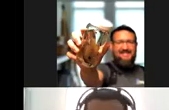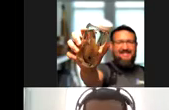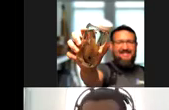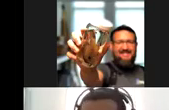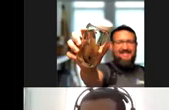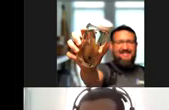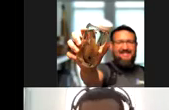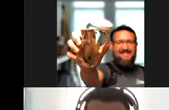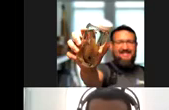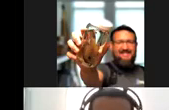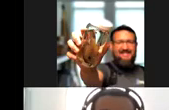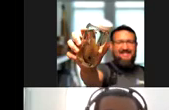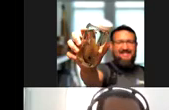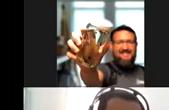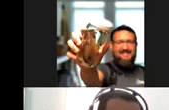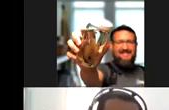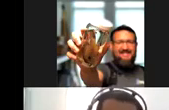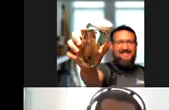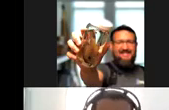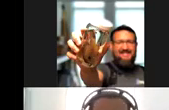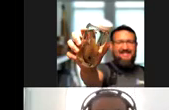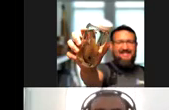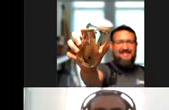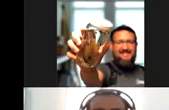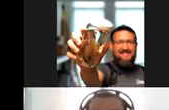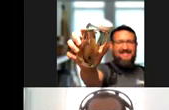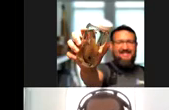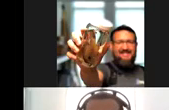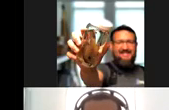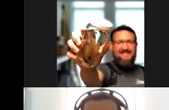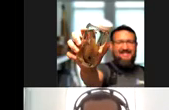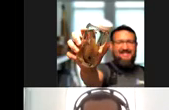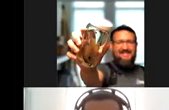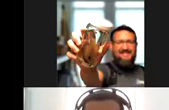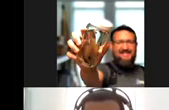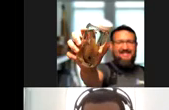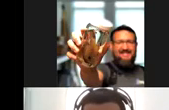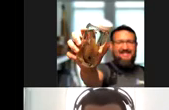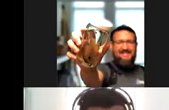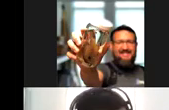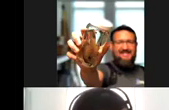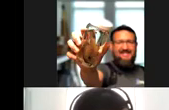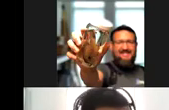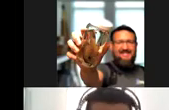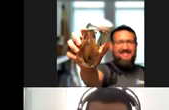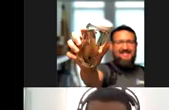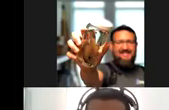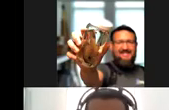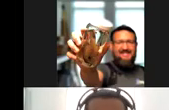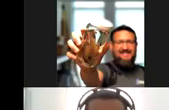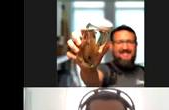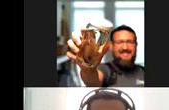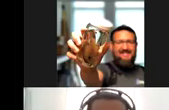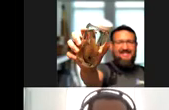modelo mental, é um modelo. Qualquer mundo simplificado vai ser um modelo. Então, só para trazer um pouco aqui de nostalgia,